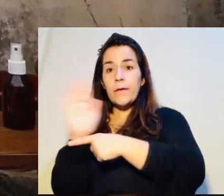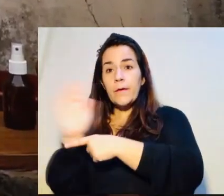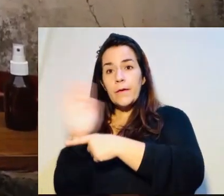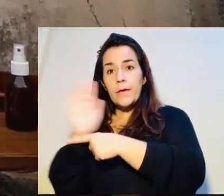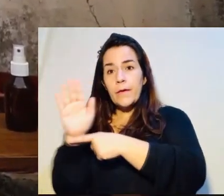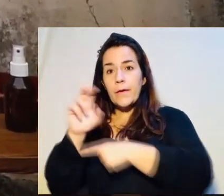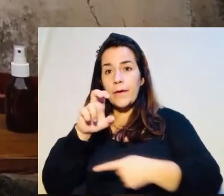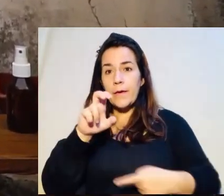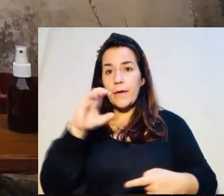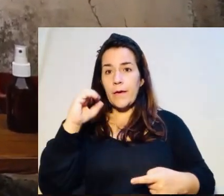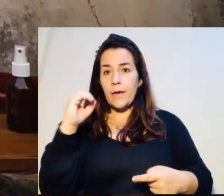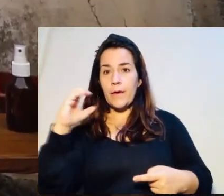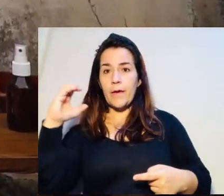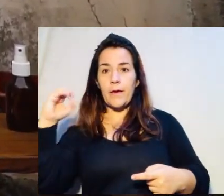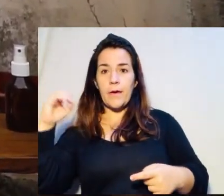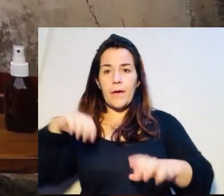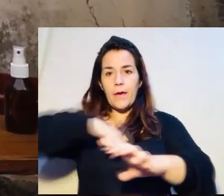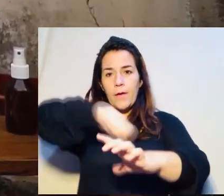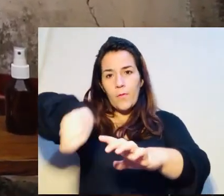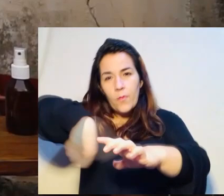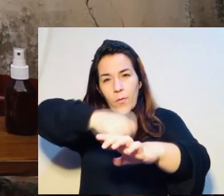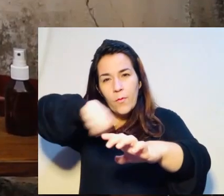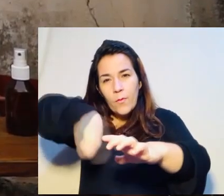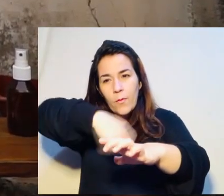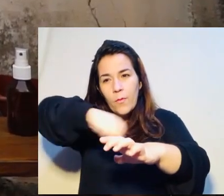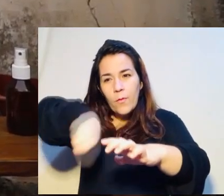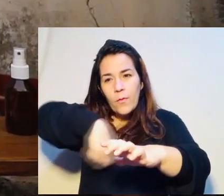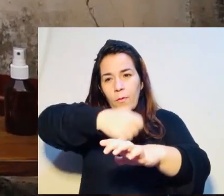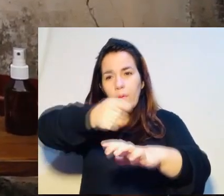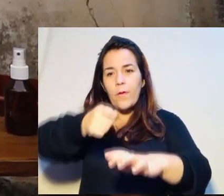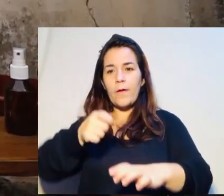para 500 ml de solução.